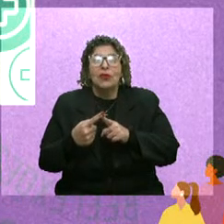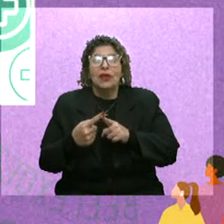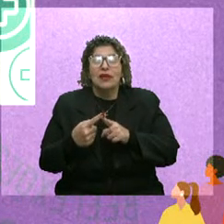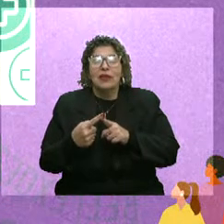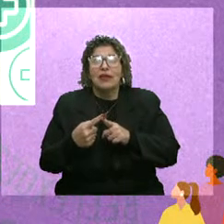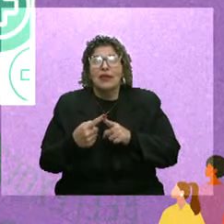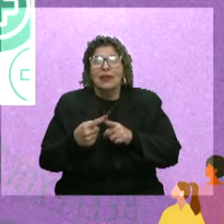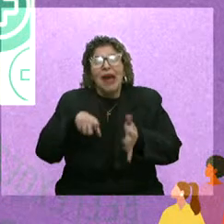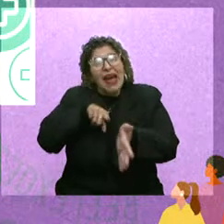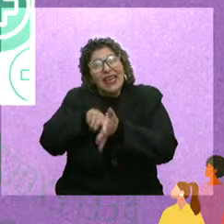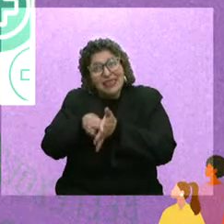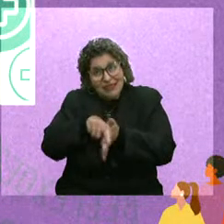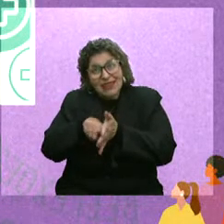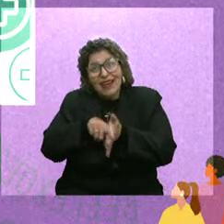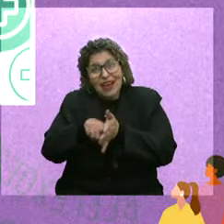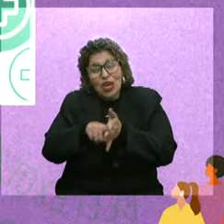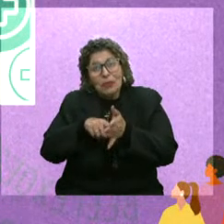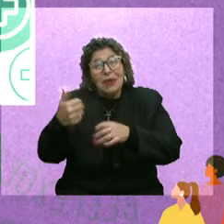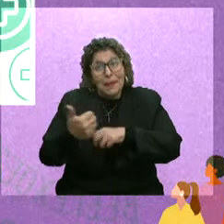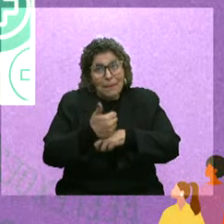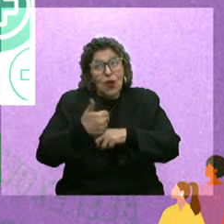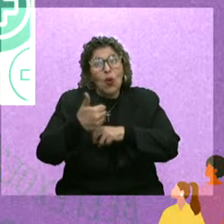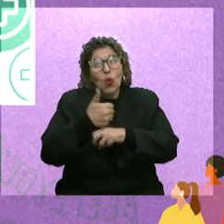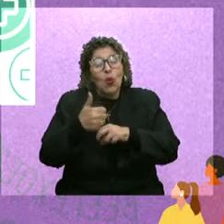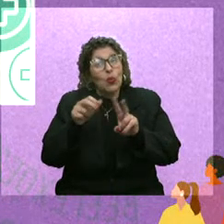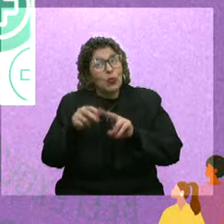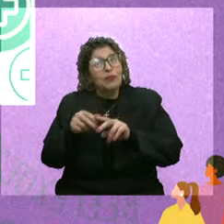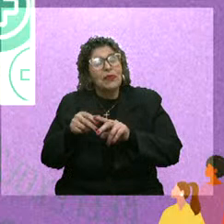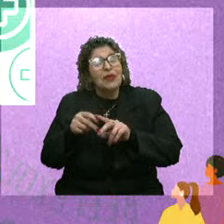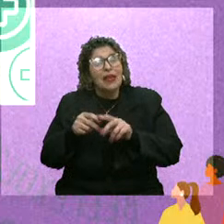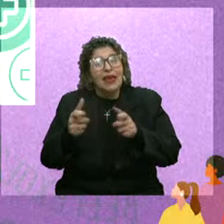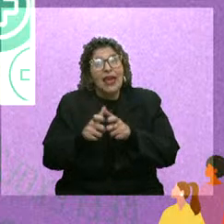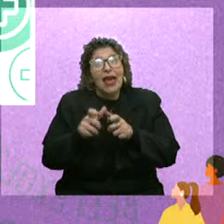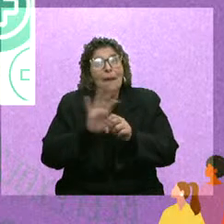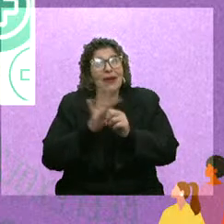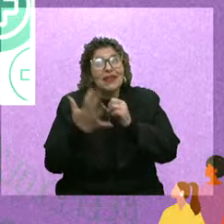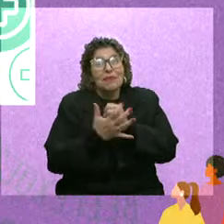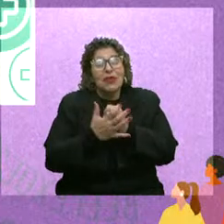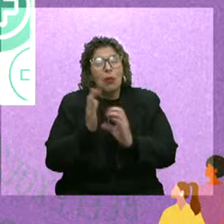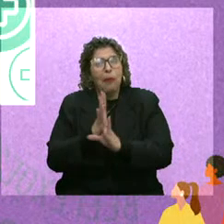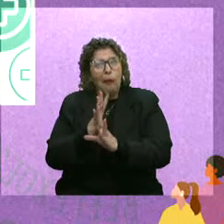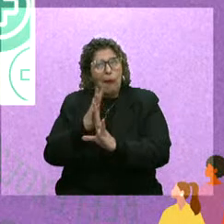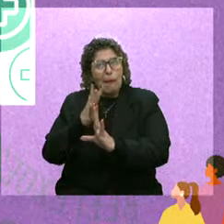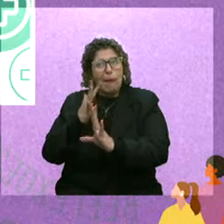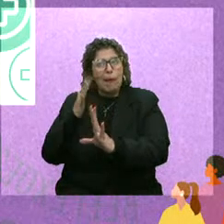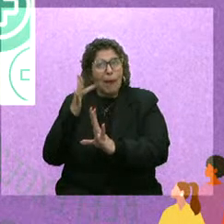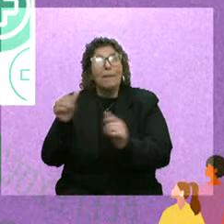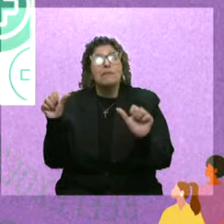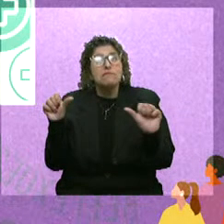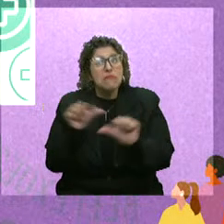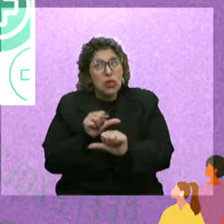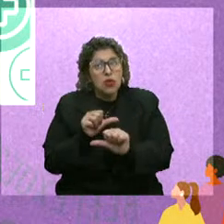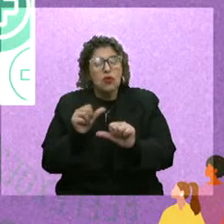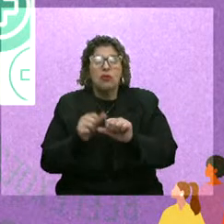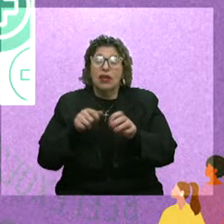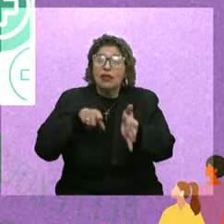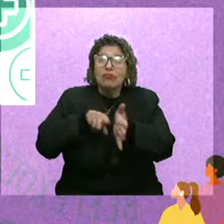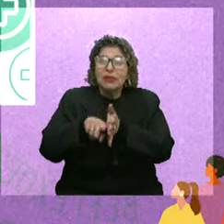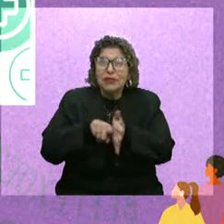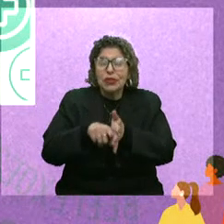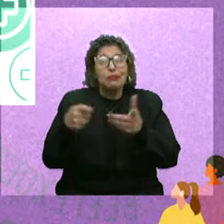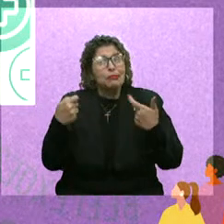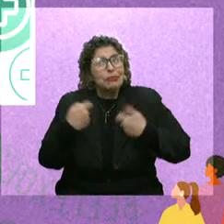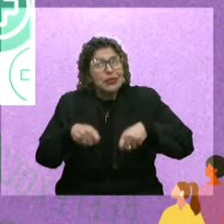principalmente a exames e especialidades. E a pandemia aumentou o tempo da fila. E aí, nesse momento da pesquisa, eles começam a dizer,